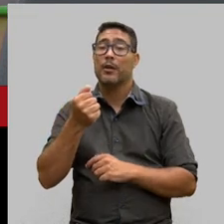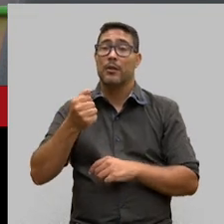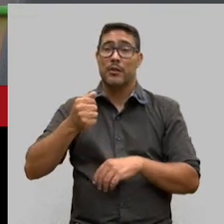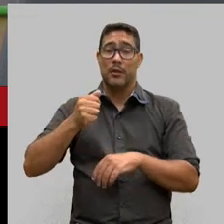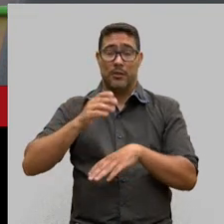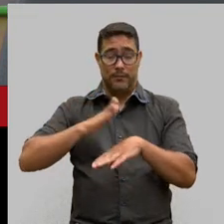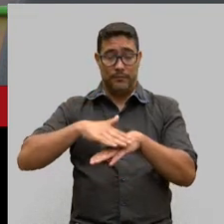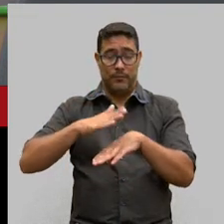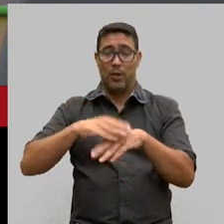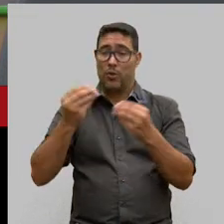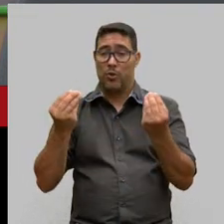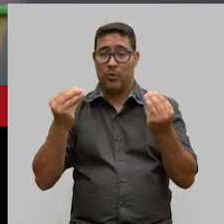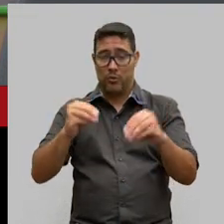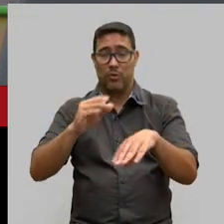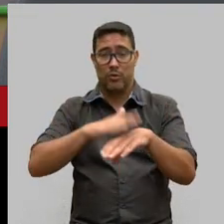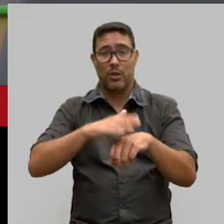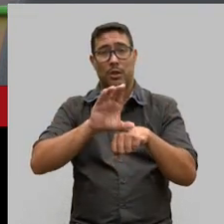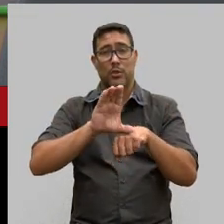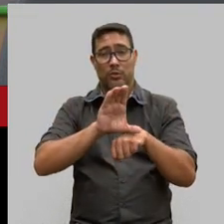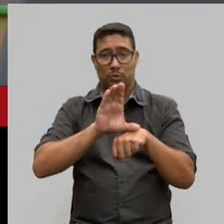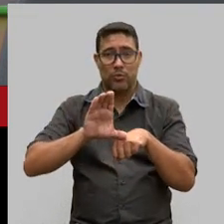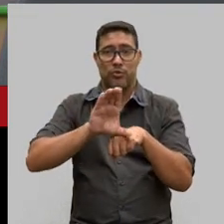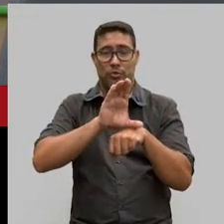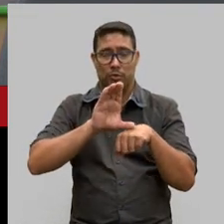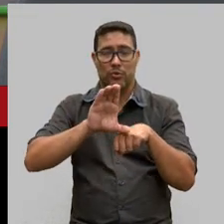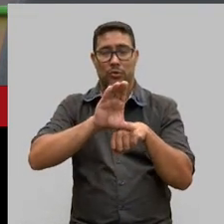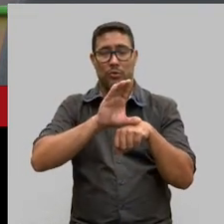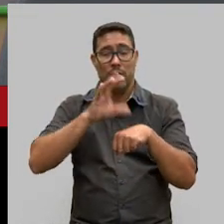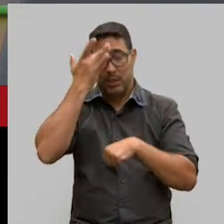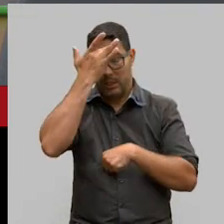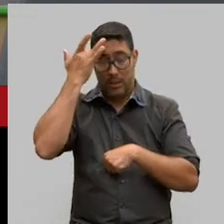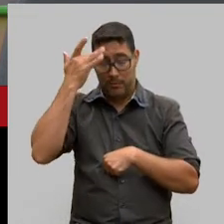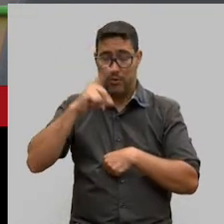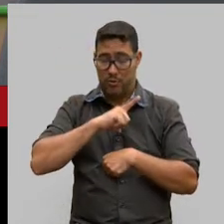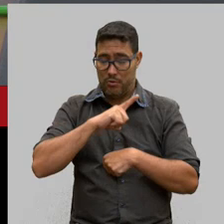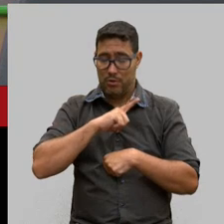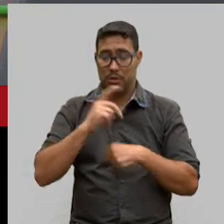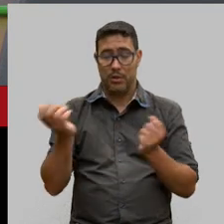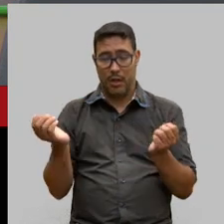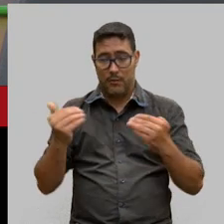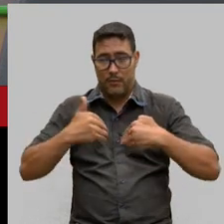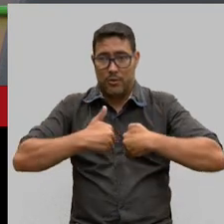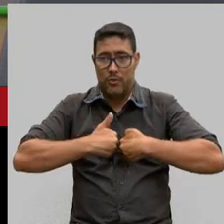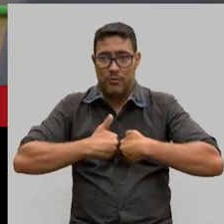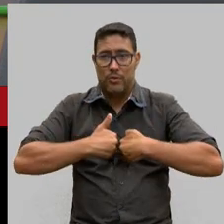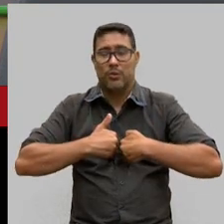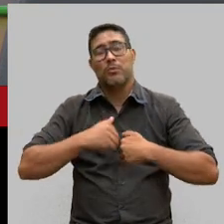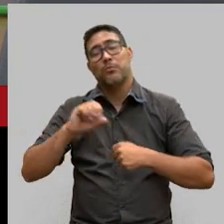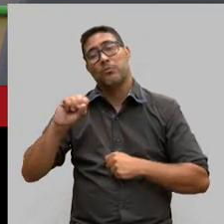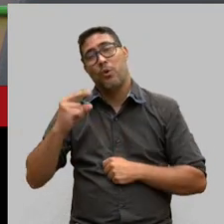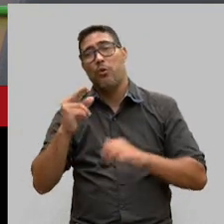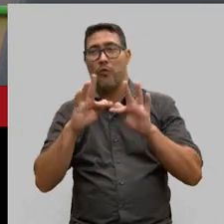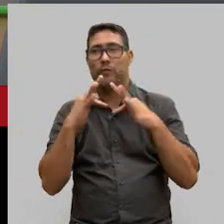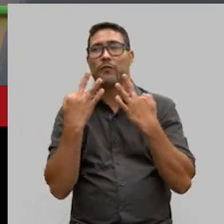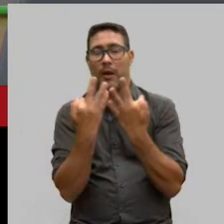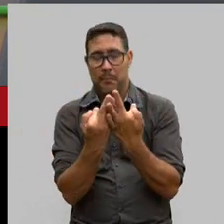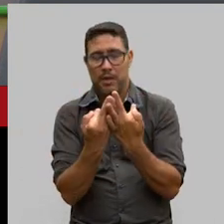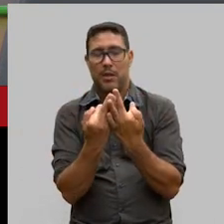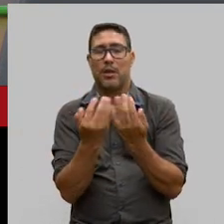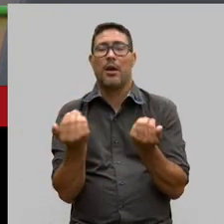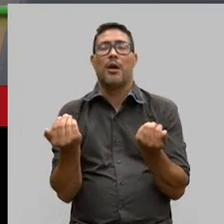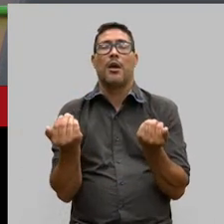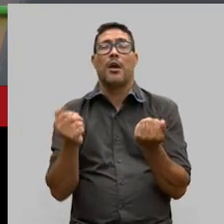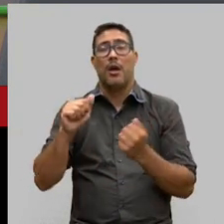na constituição que as pessoas com especto autista ou família atípica terão direito na